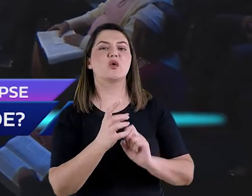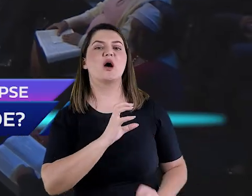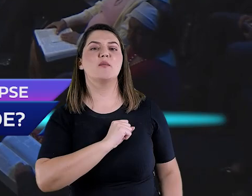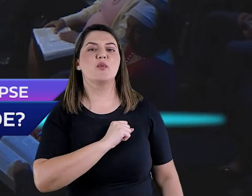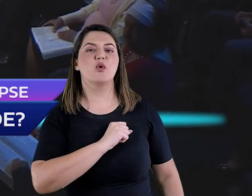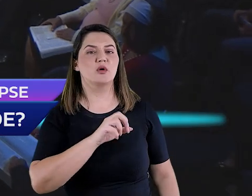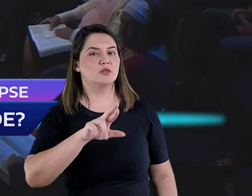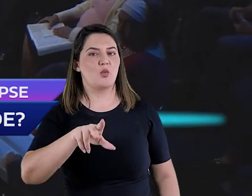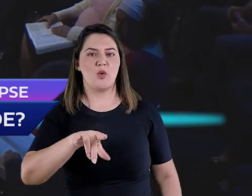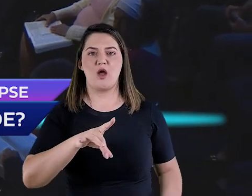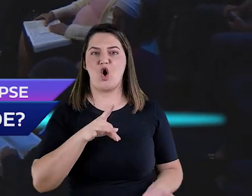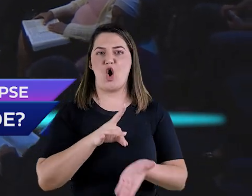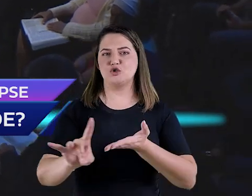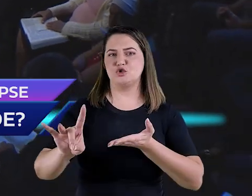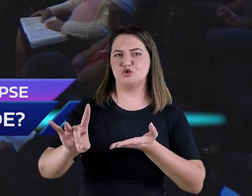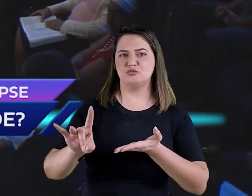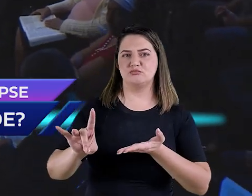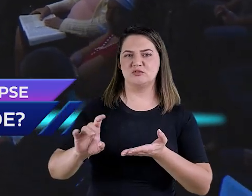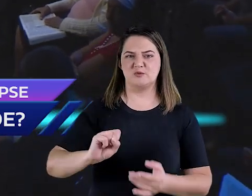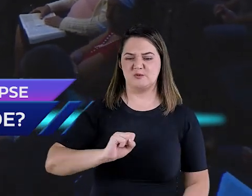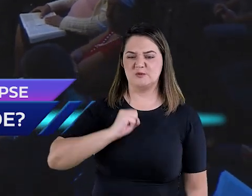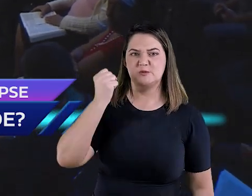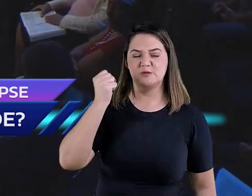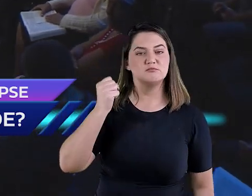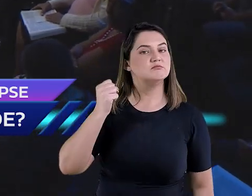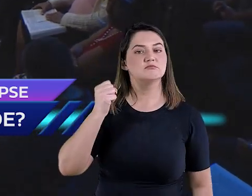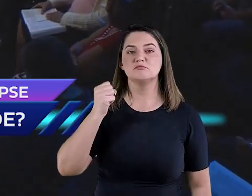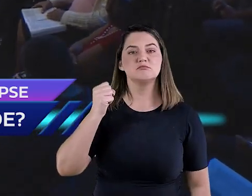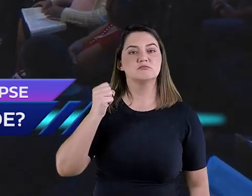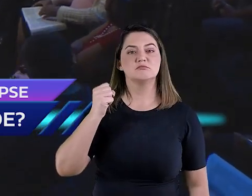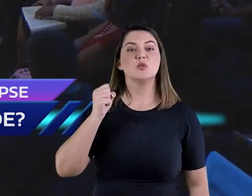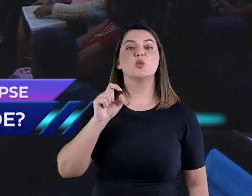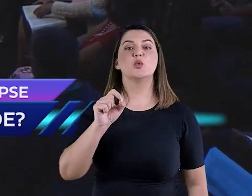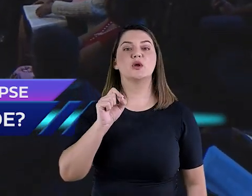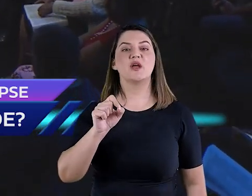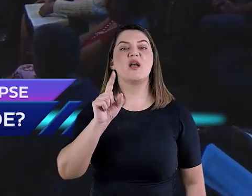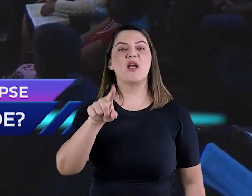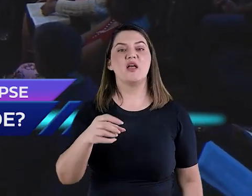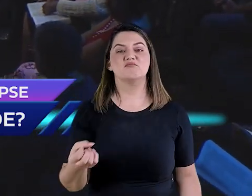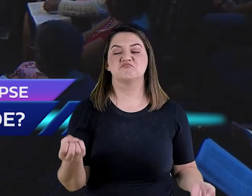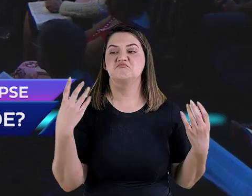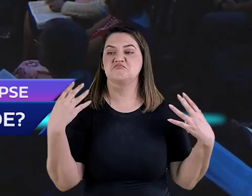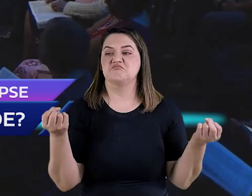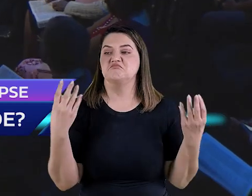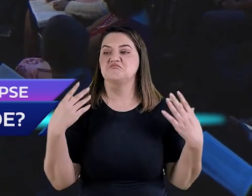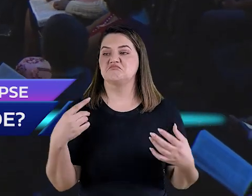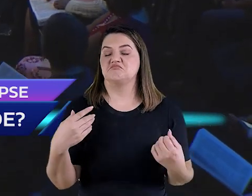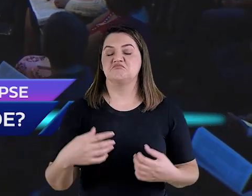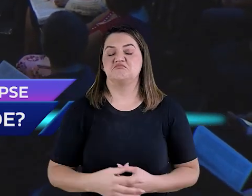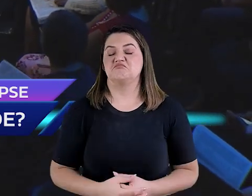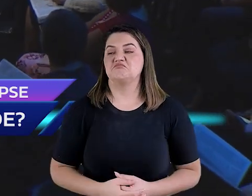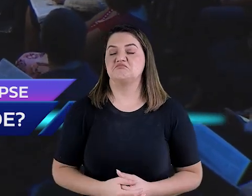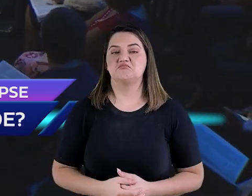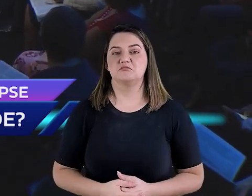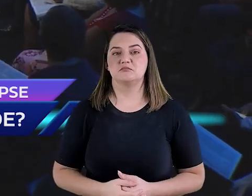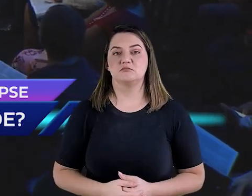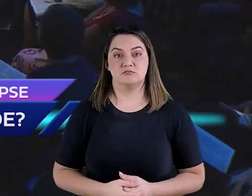oposto do amor não é o ódio. Sabe qual é o oposto do amor? Para mim, é a indiferença.